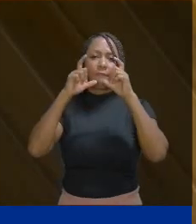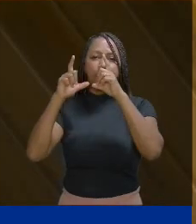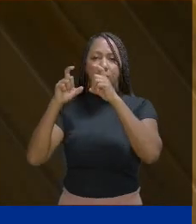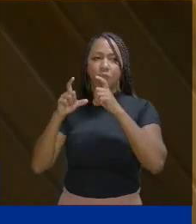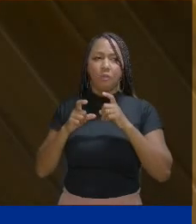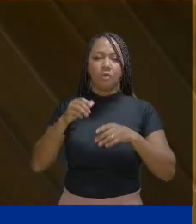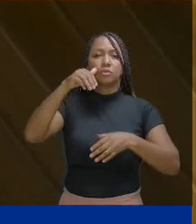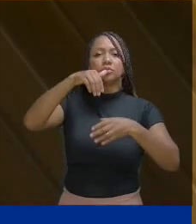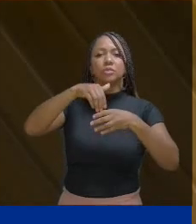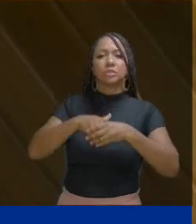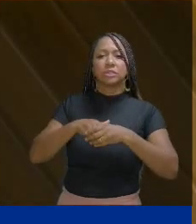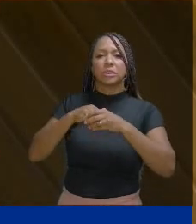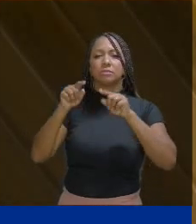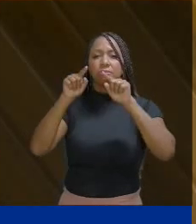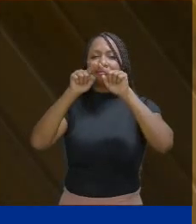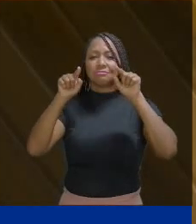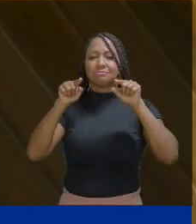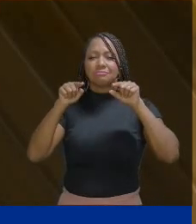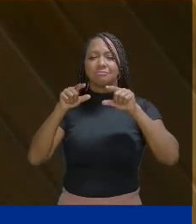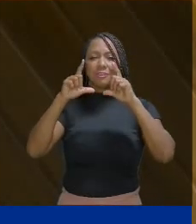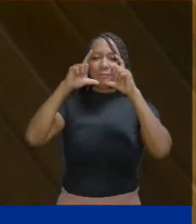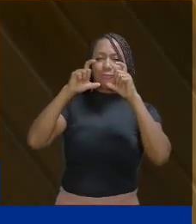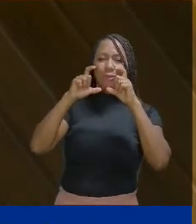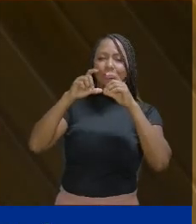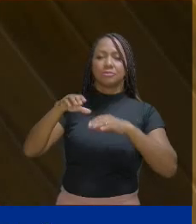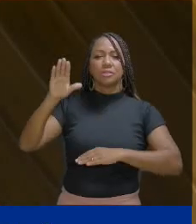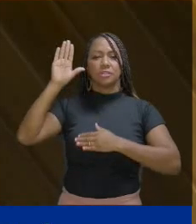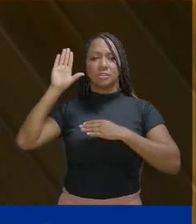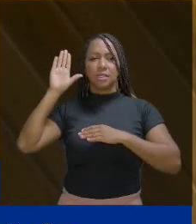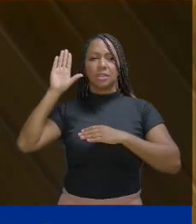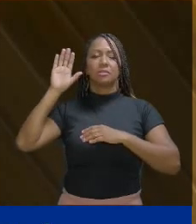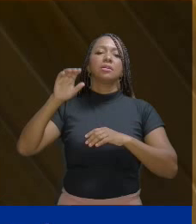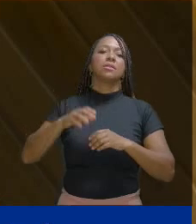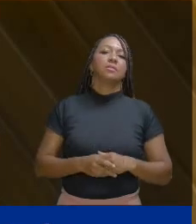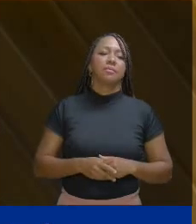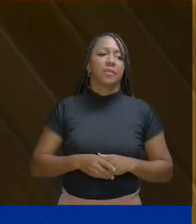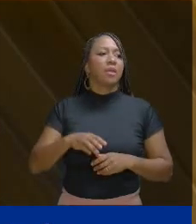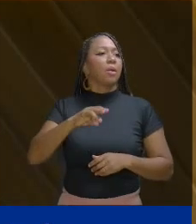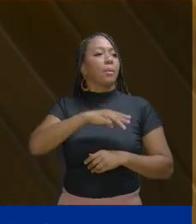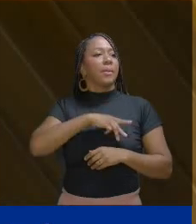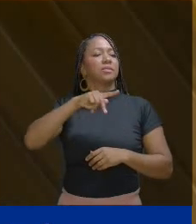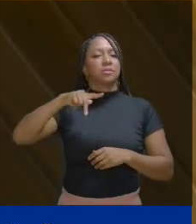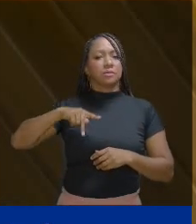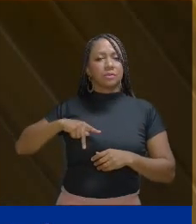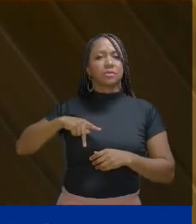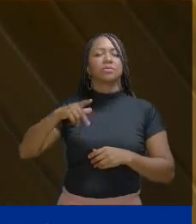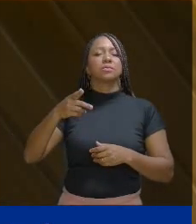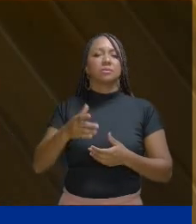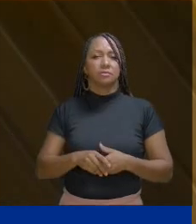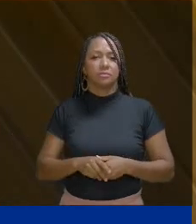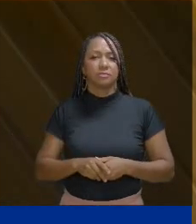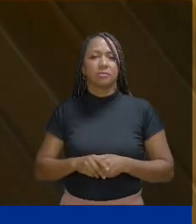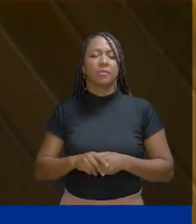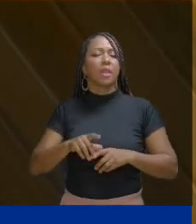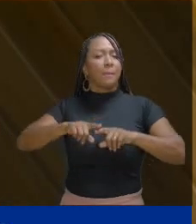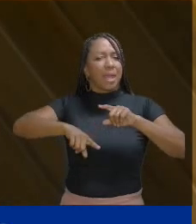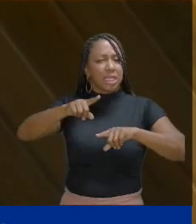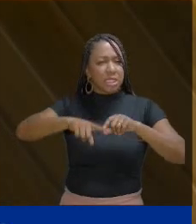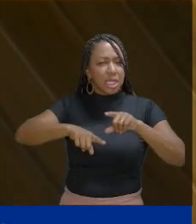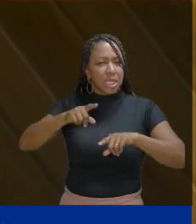eleitores portando santinhos do candidato. O Ministério Público sustentou que os elementos